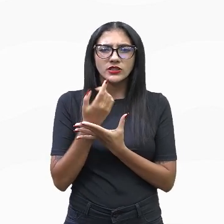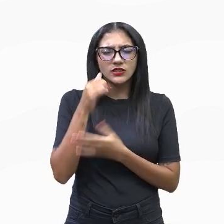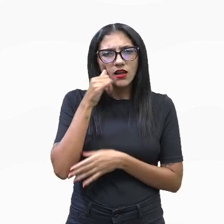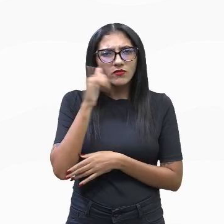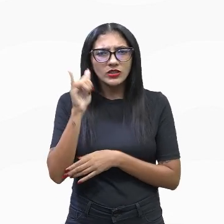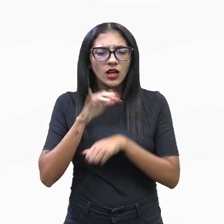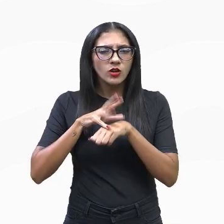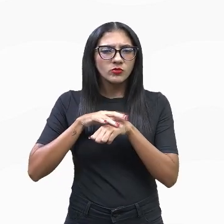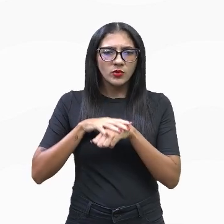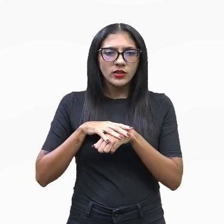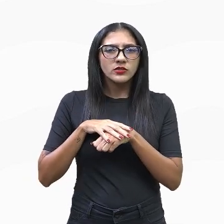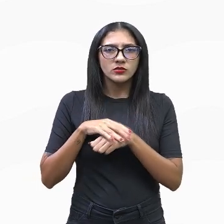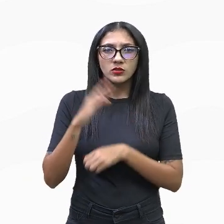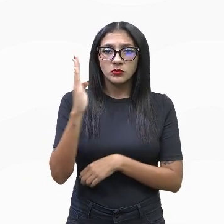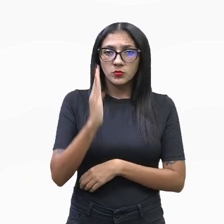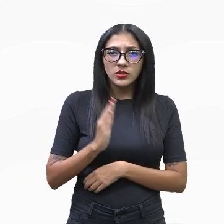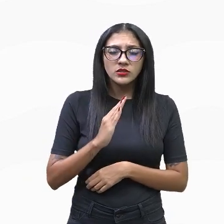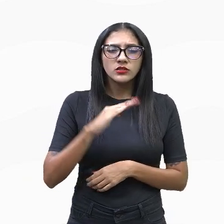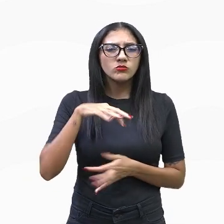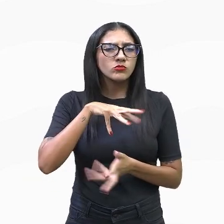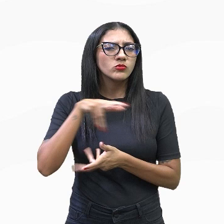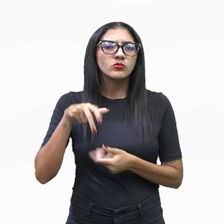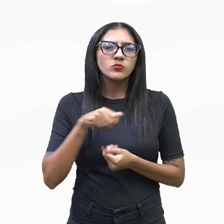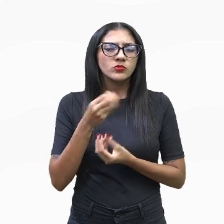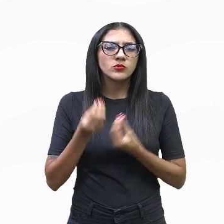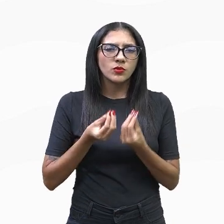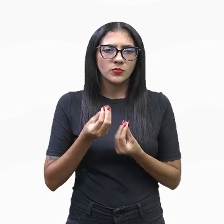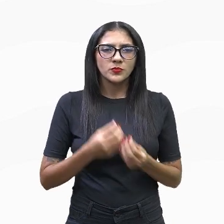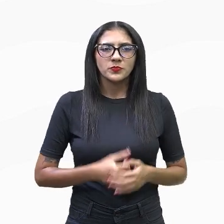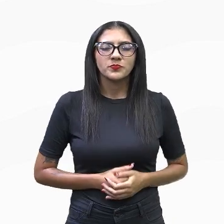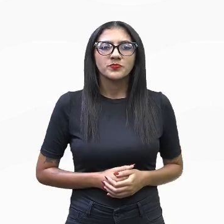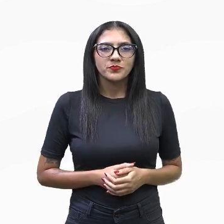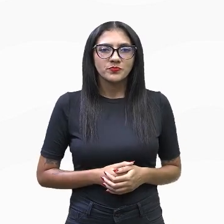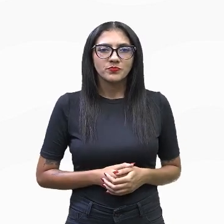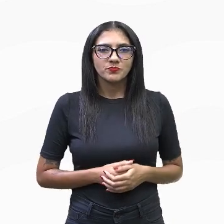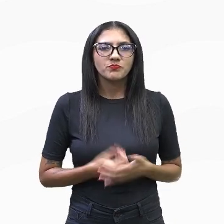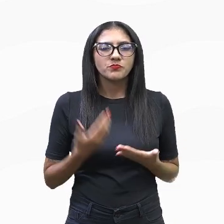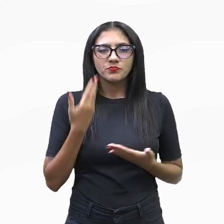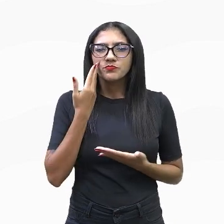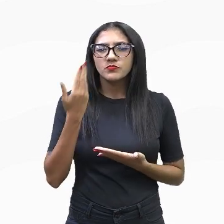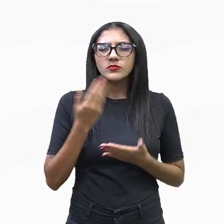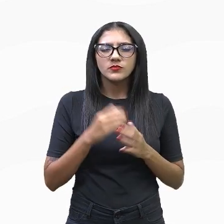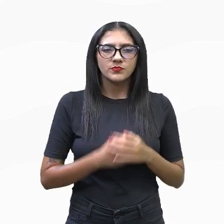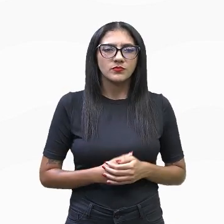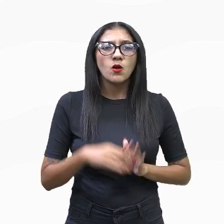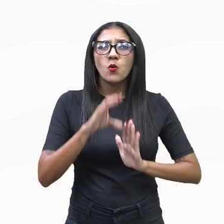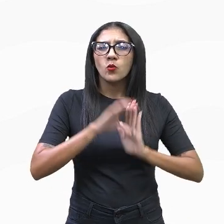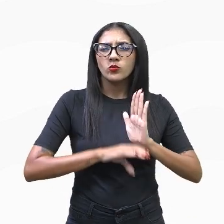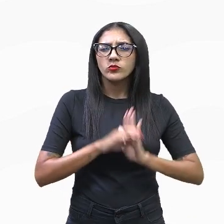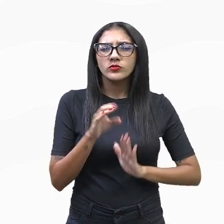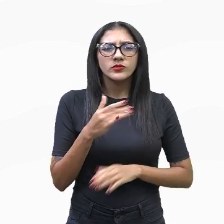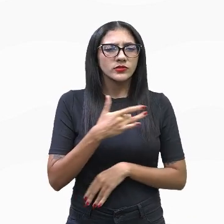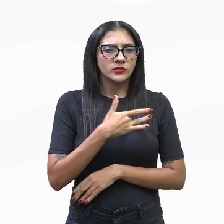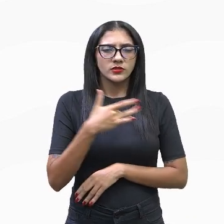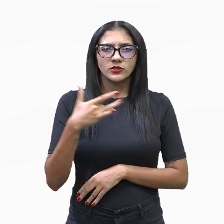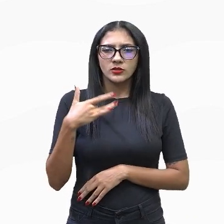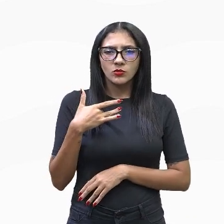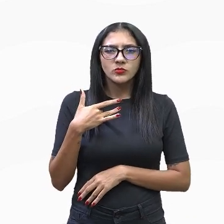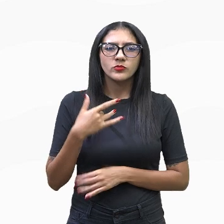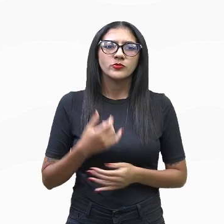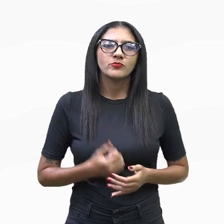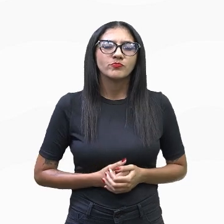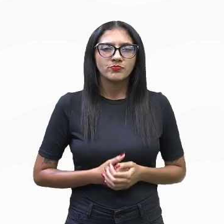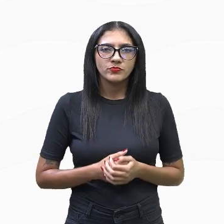no mundo. Os conceitos. Vamos começar aqui por saúde. Esse conceito é